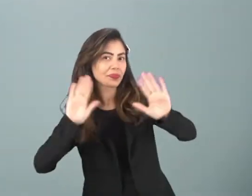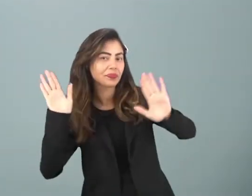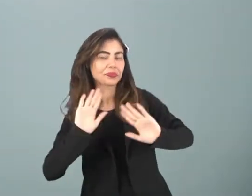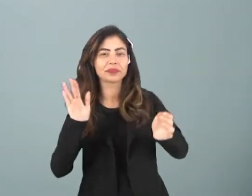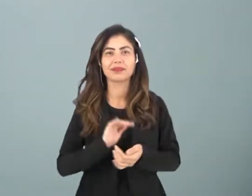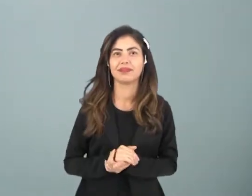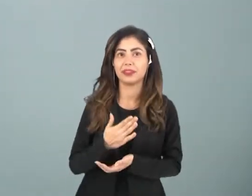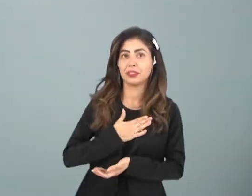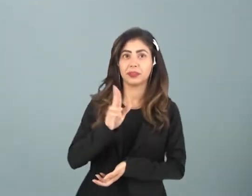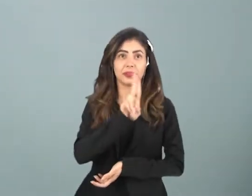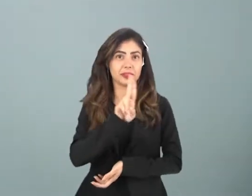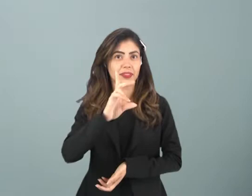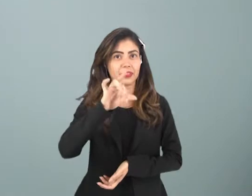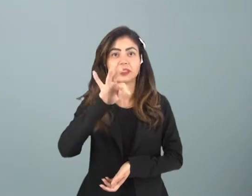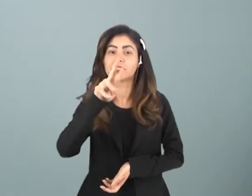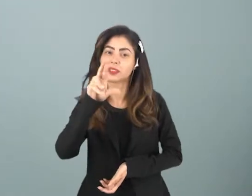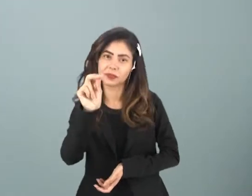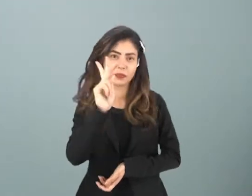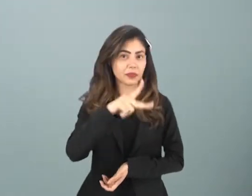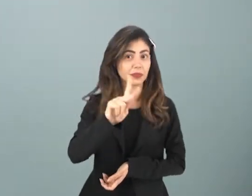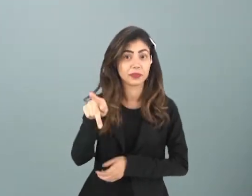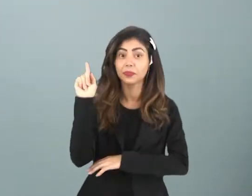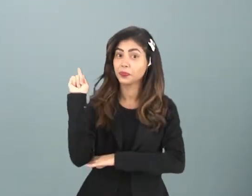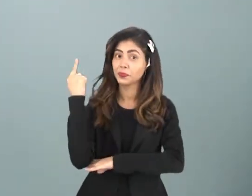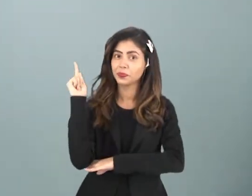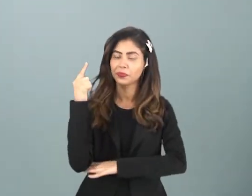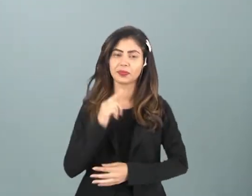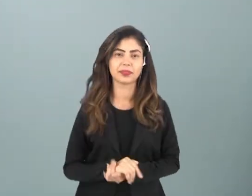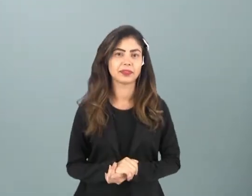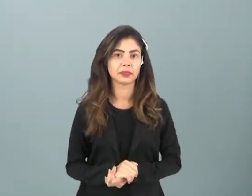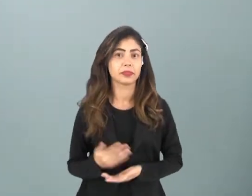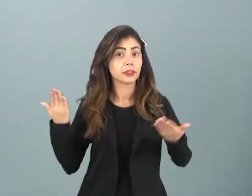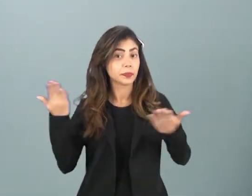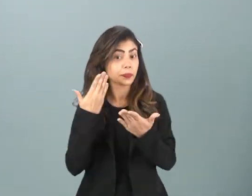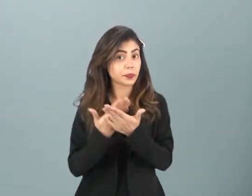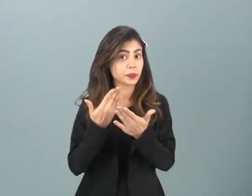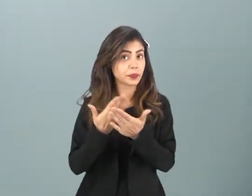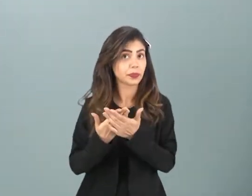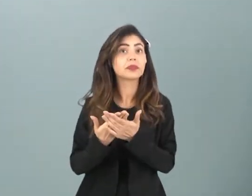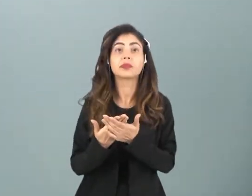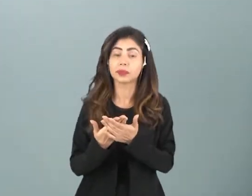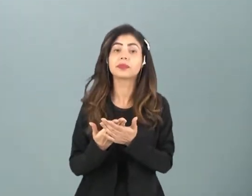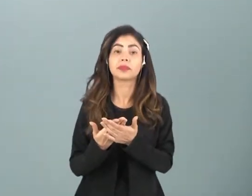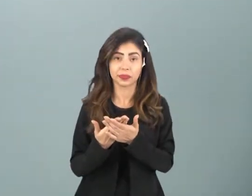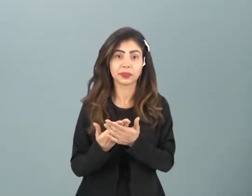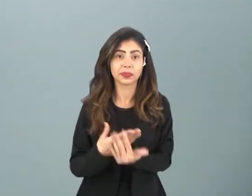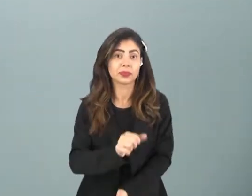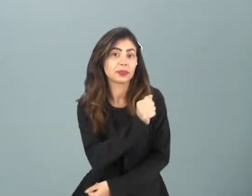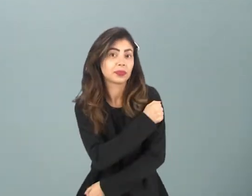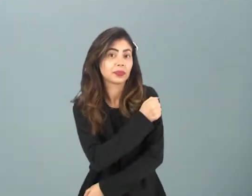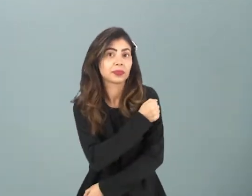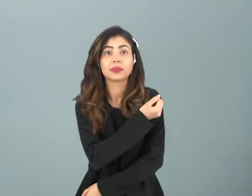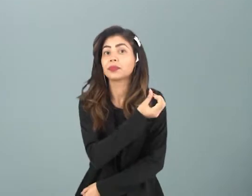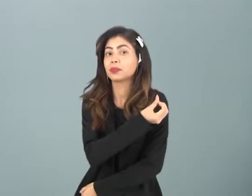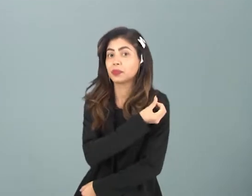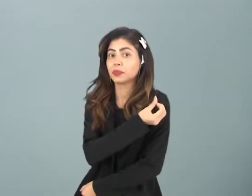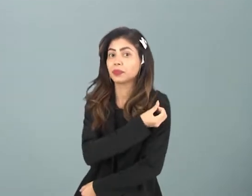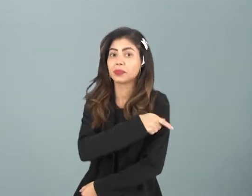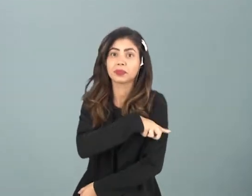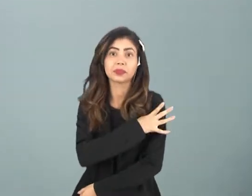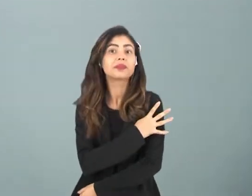Olá, meu nome é Cleilton Amaral, professor de Geografia, e esse estudo é voltado para os alunos do 6º ano do